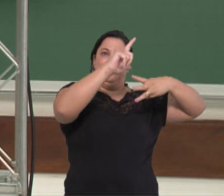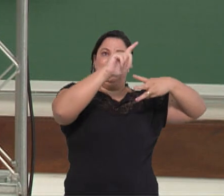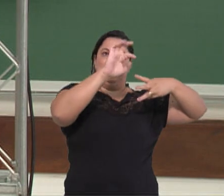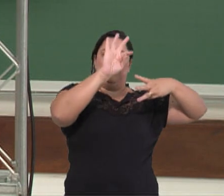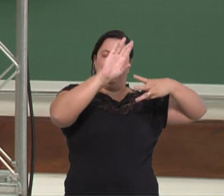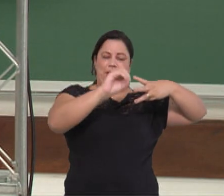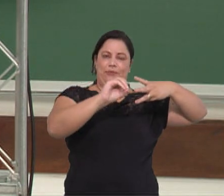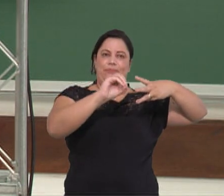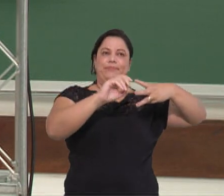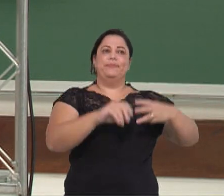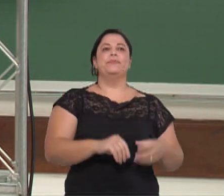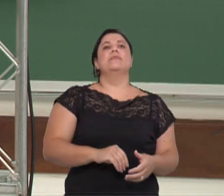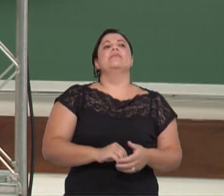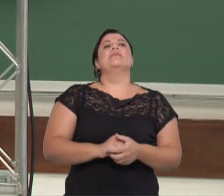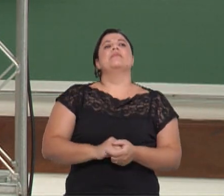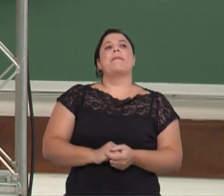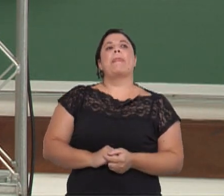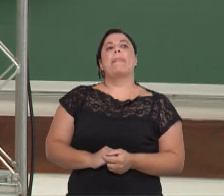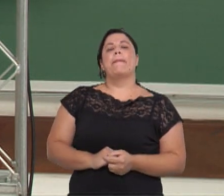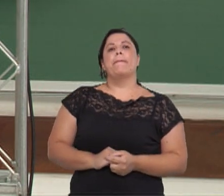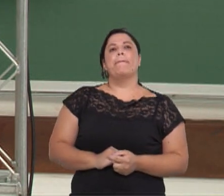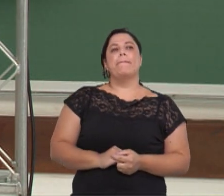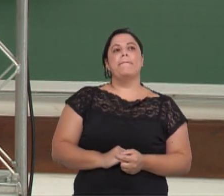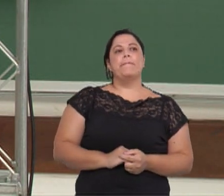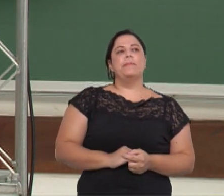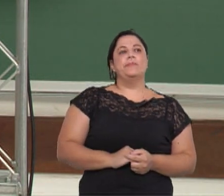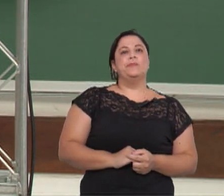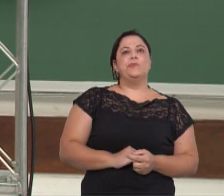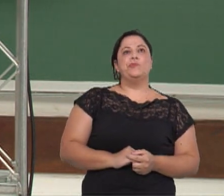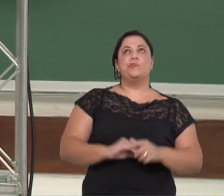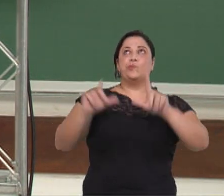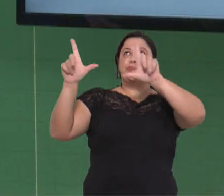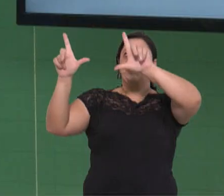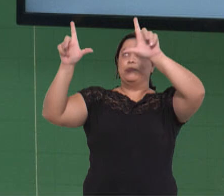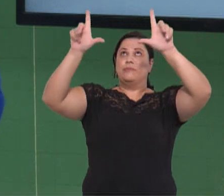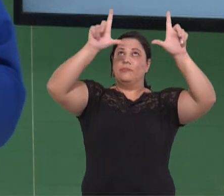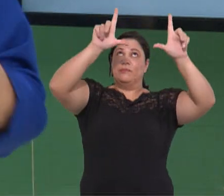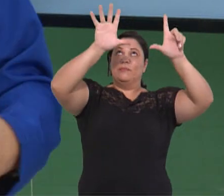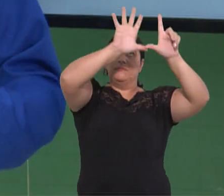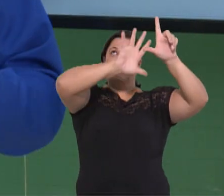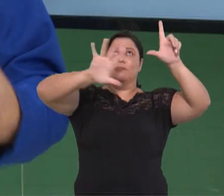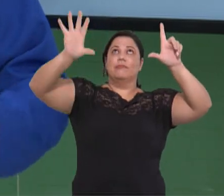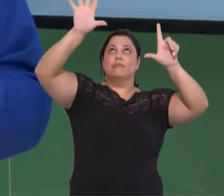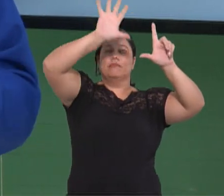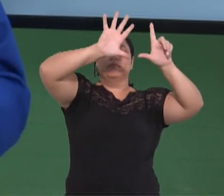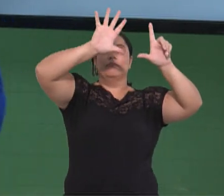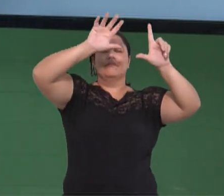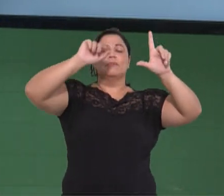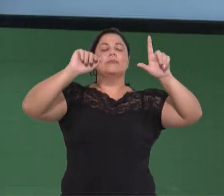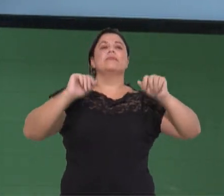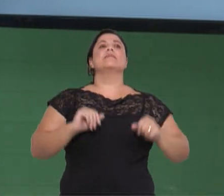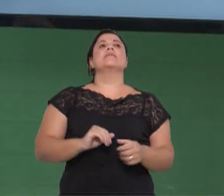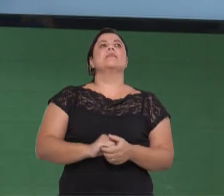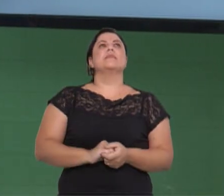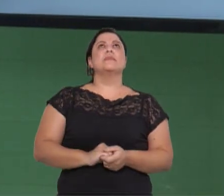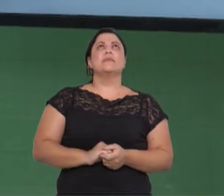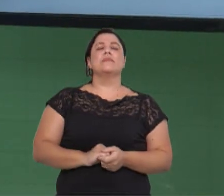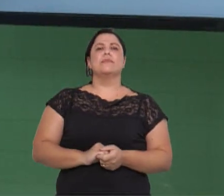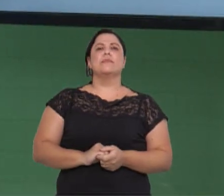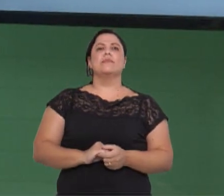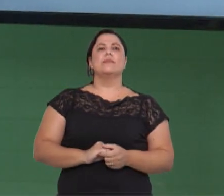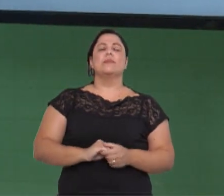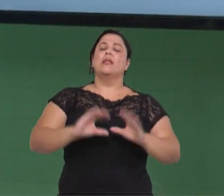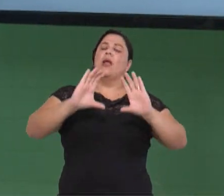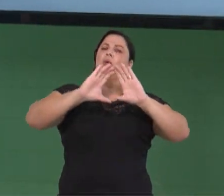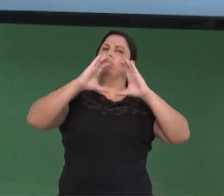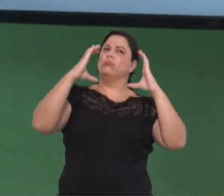Bom, o que vai acontecer? Imediatamente quando a Assembleia Nacional Constituinte se forma para criar uma